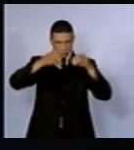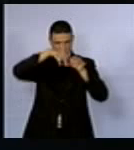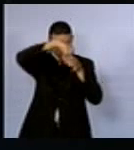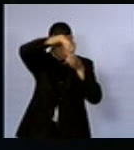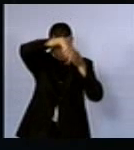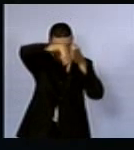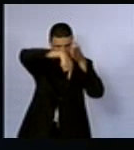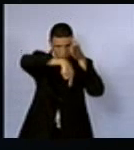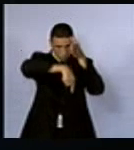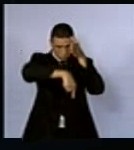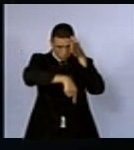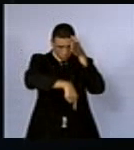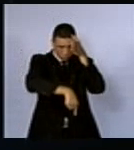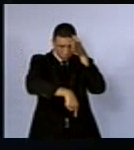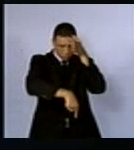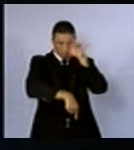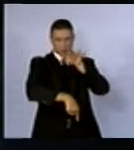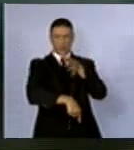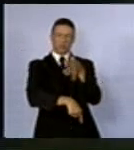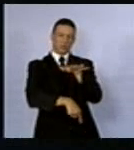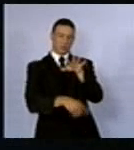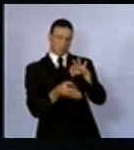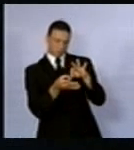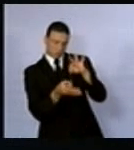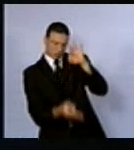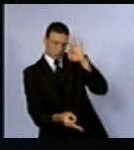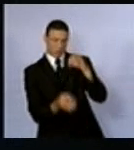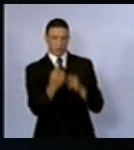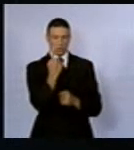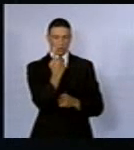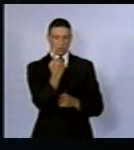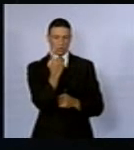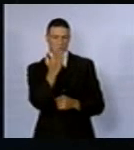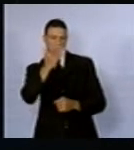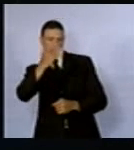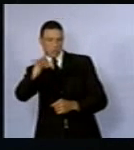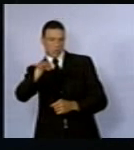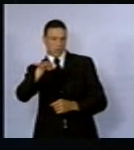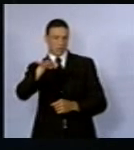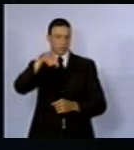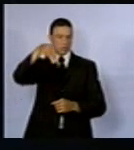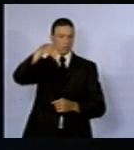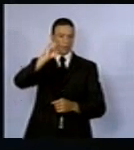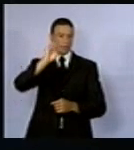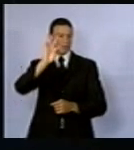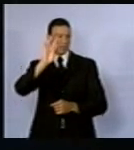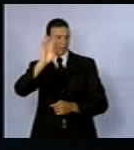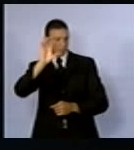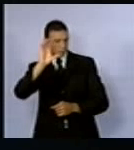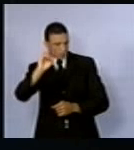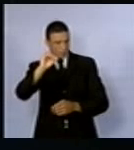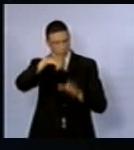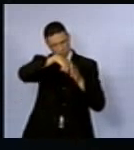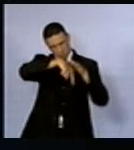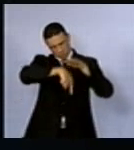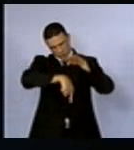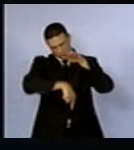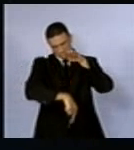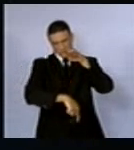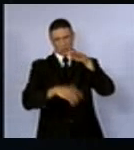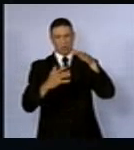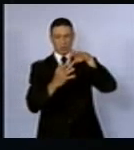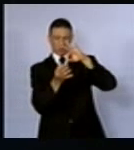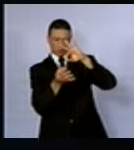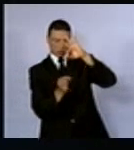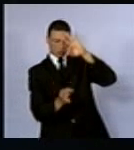campo magnético a 1,5 metro do solo. Então, teria que ser um aprofundamento muito grande, da ordem de 11 metros